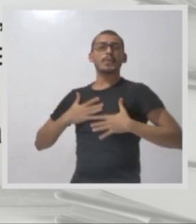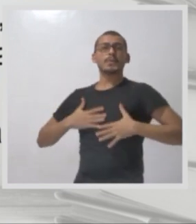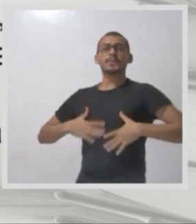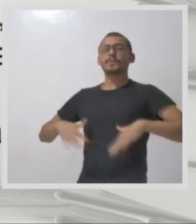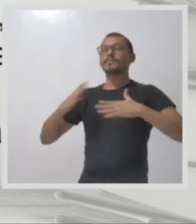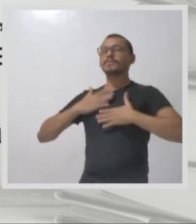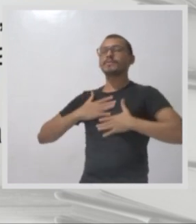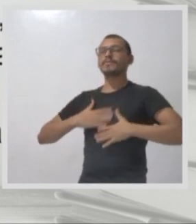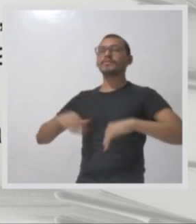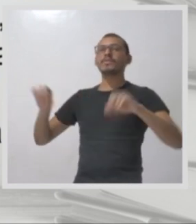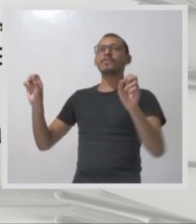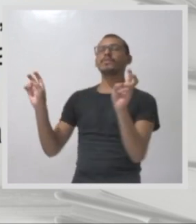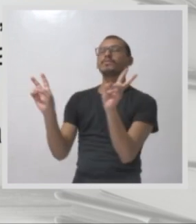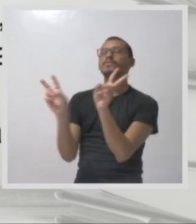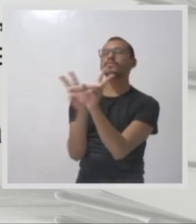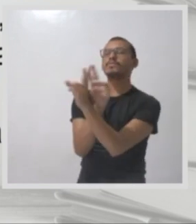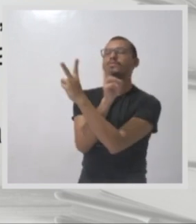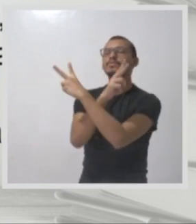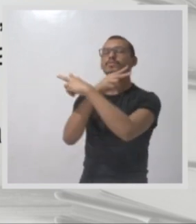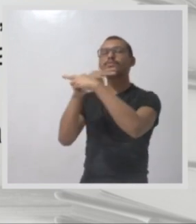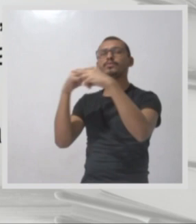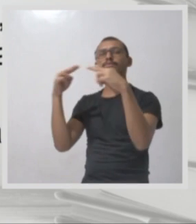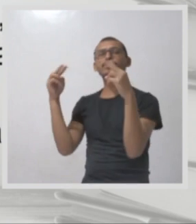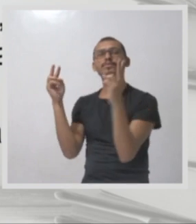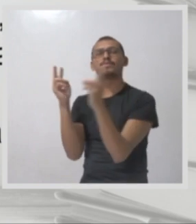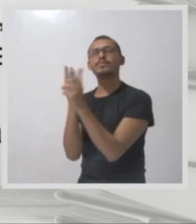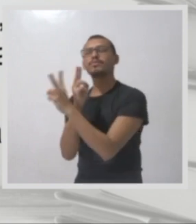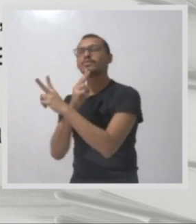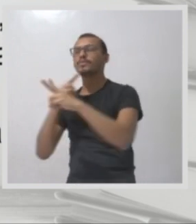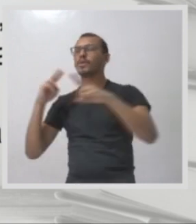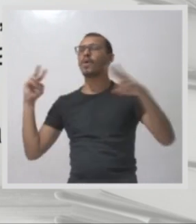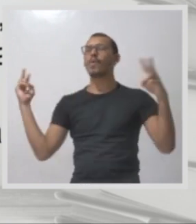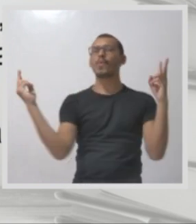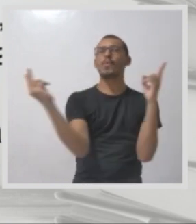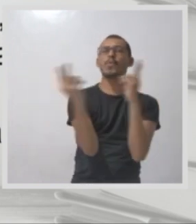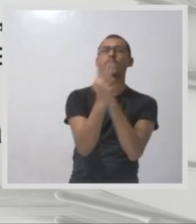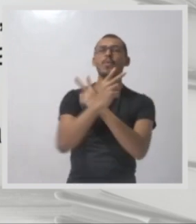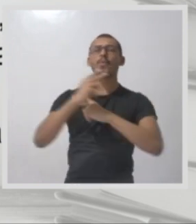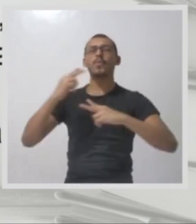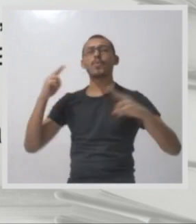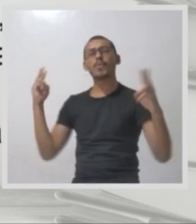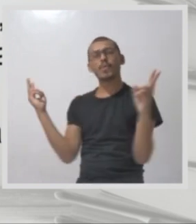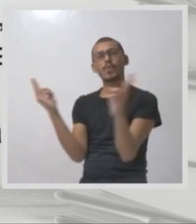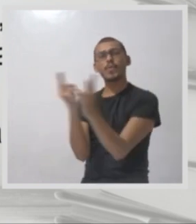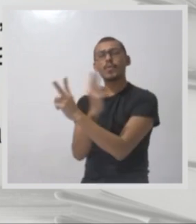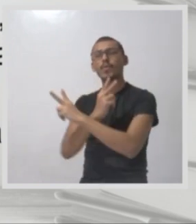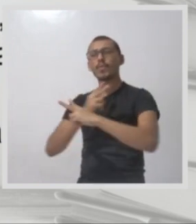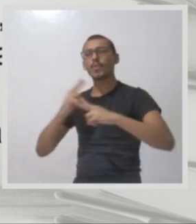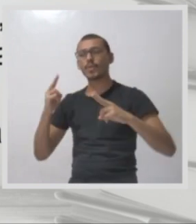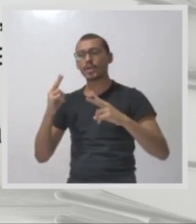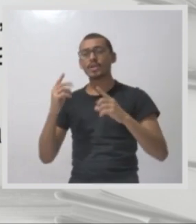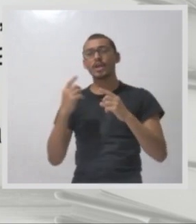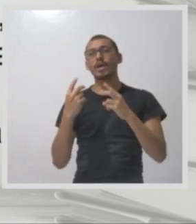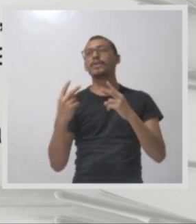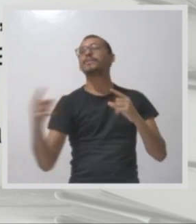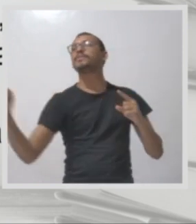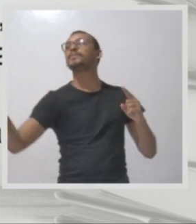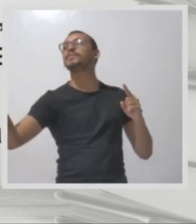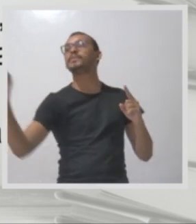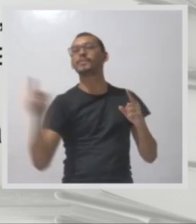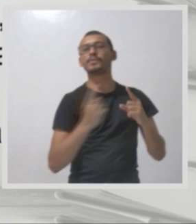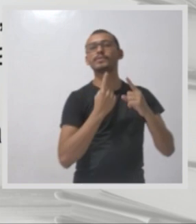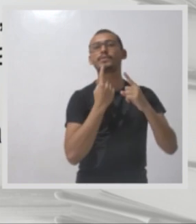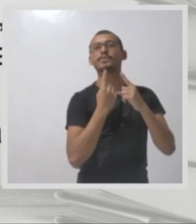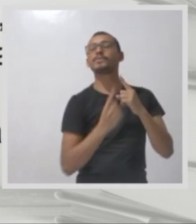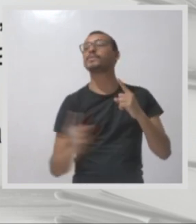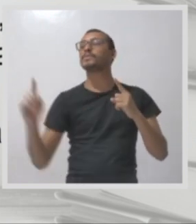vindo devagar, devagarinho, mais viração, que vem em vão, e vai e volta, e volta e